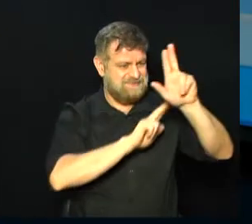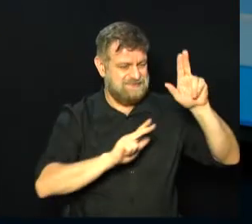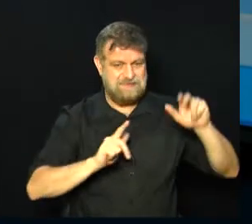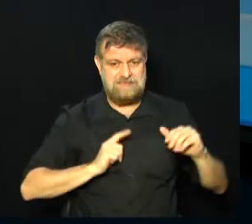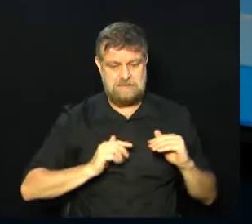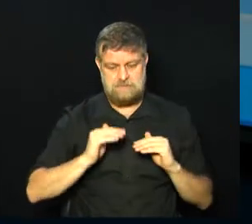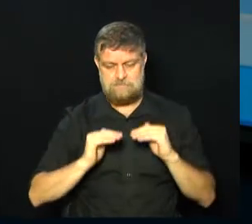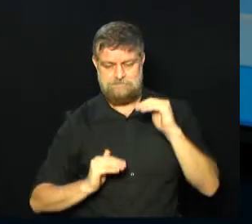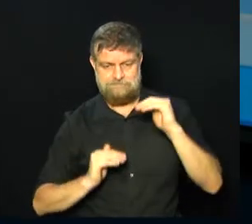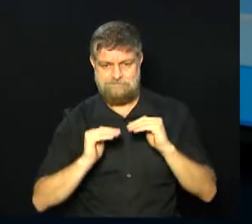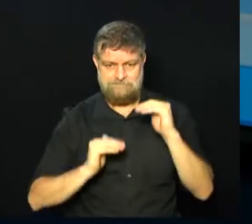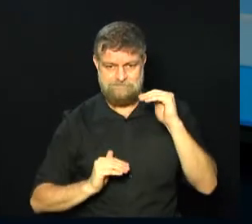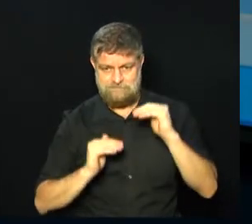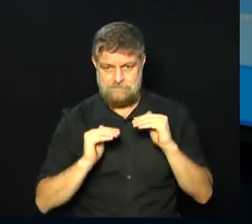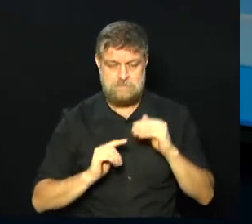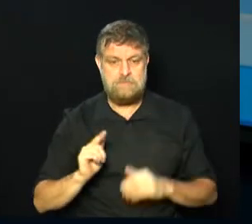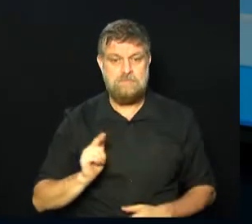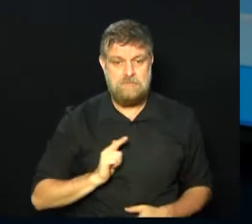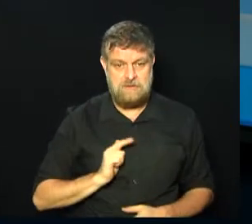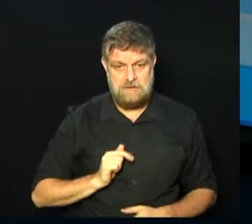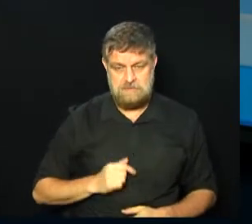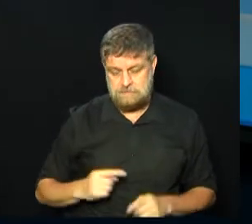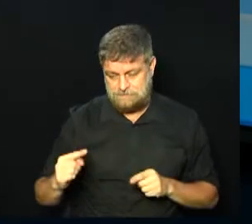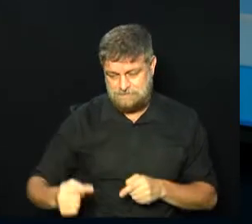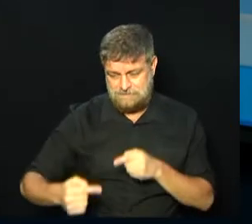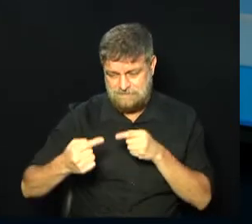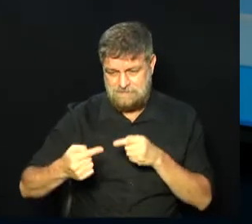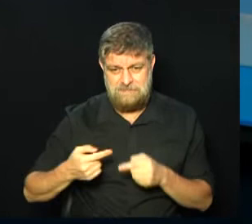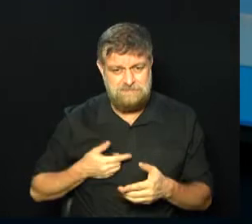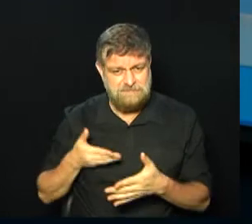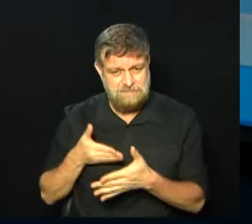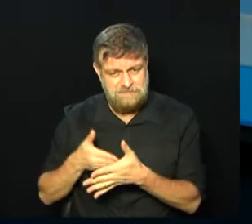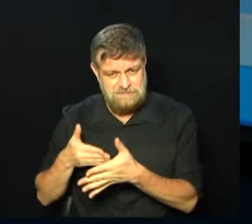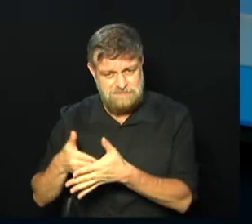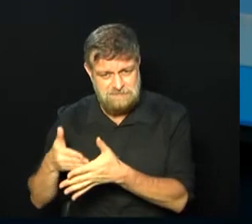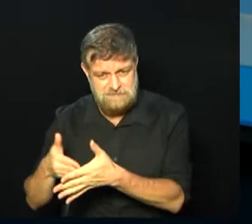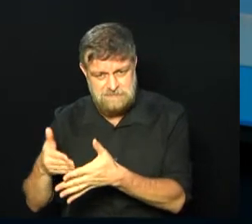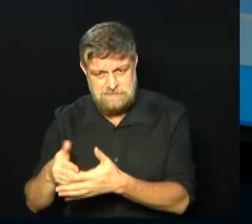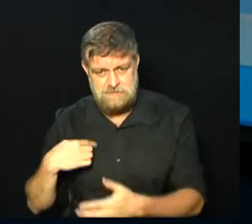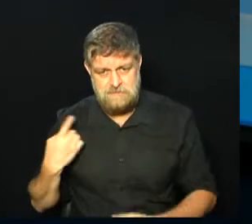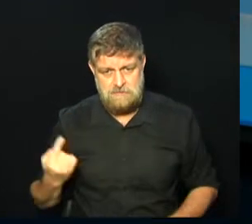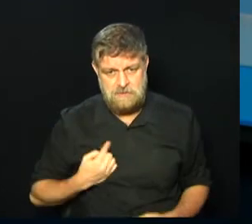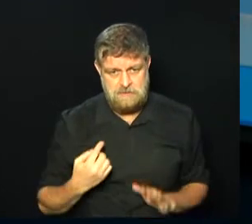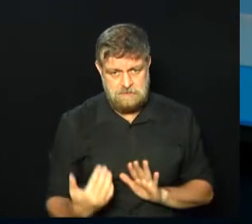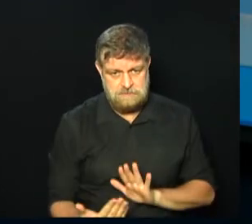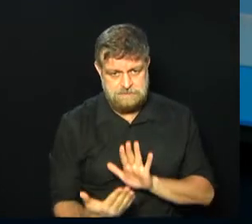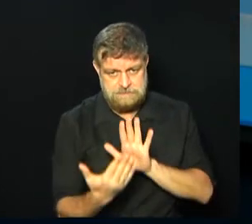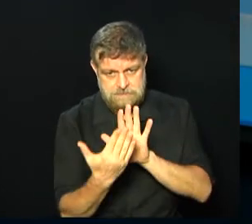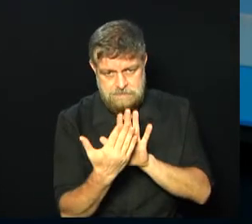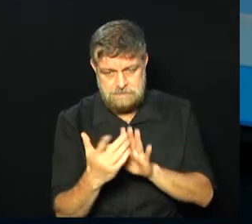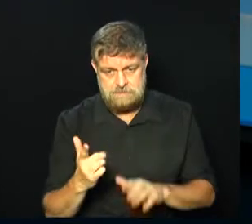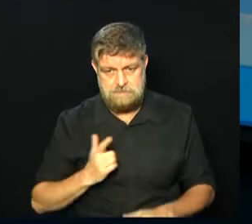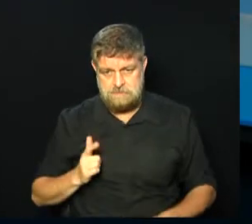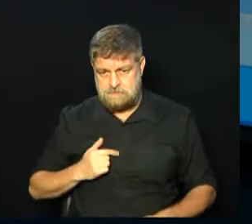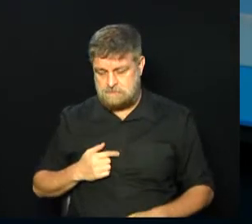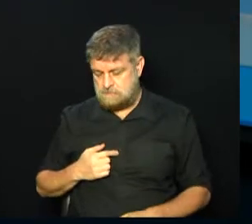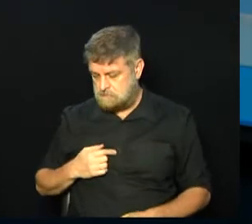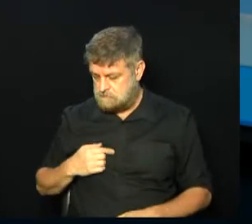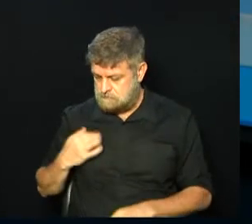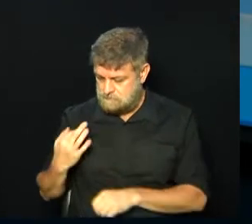desiguais. Foram muitos desafios e barreiras a serem enfrentados durante toda essa